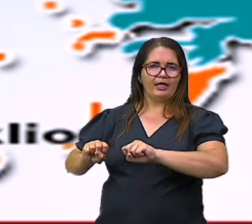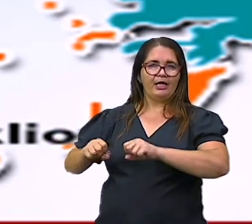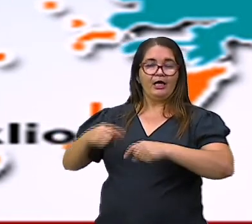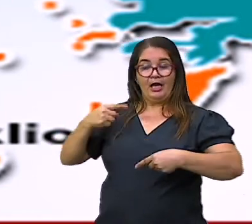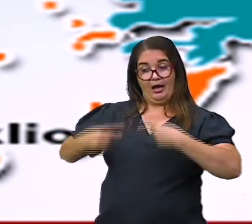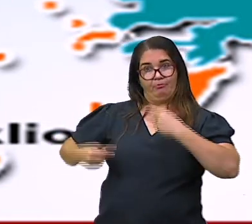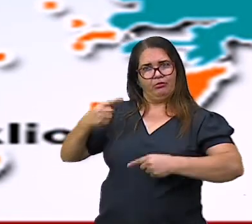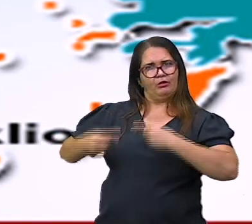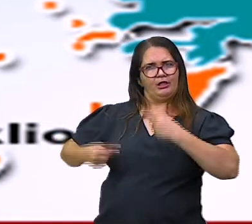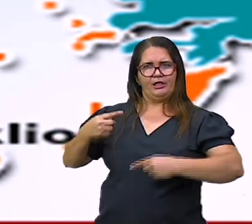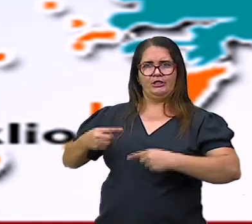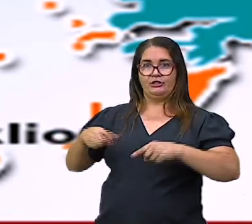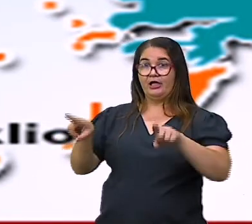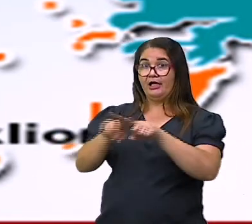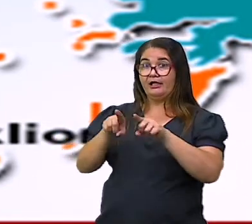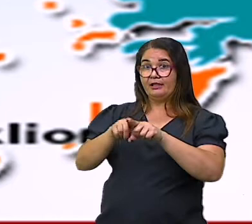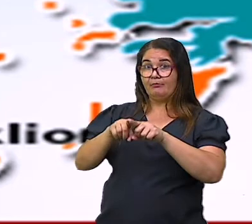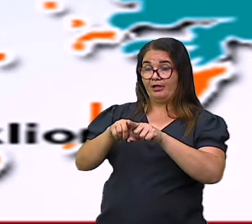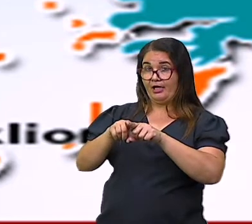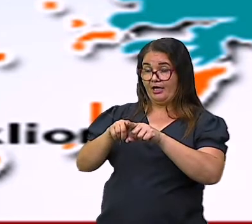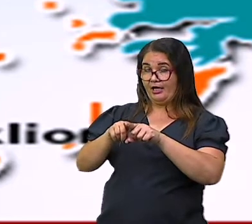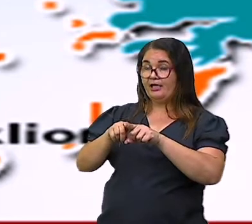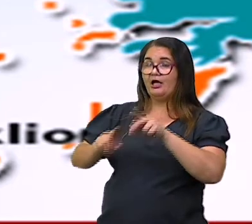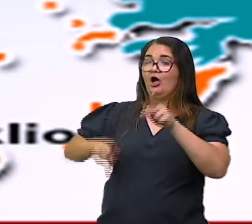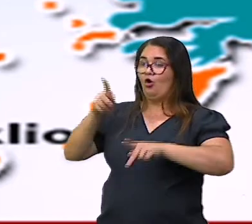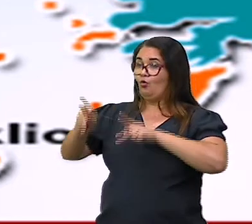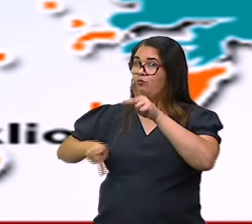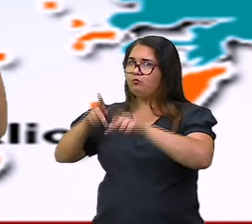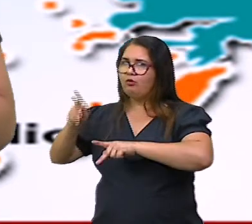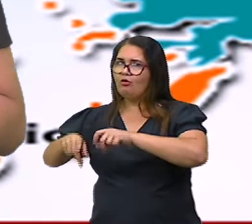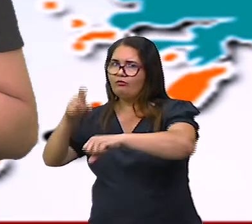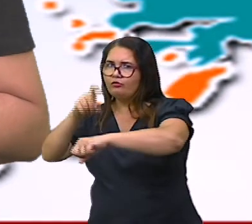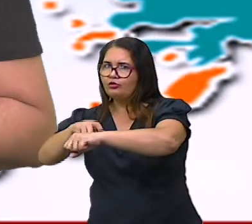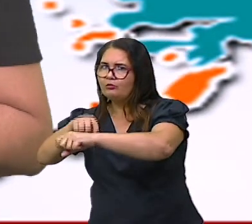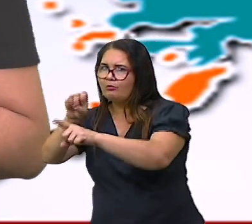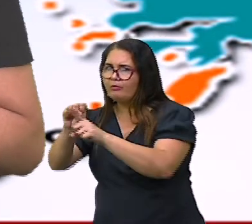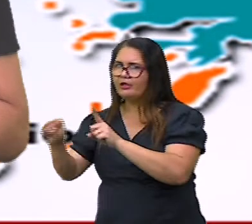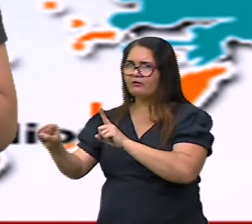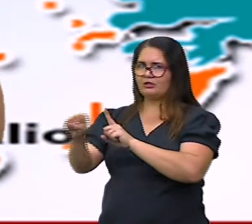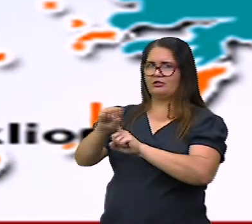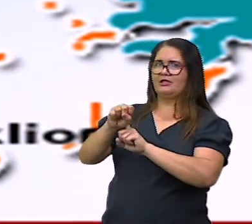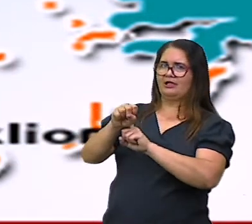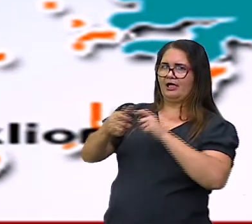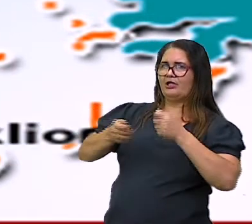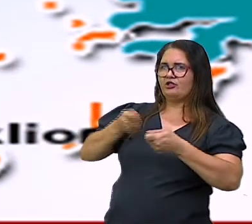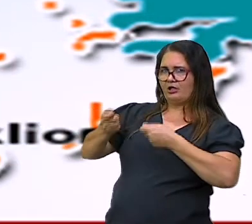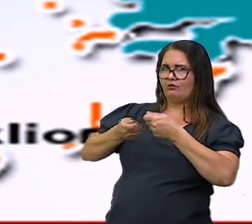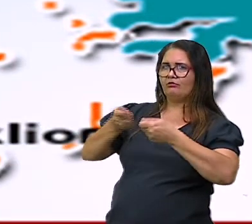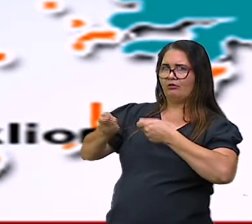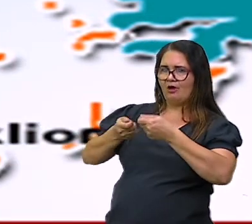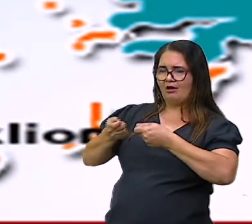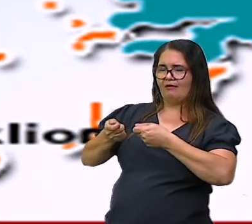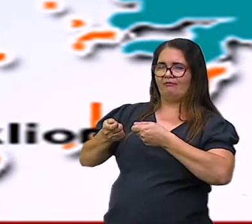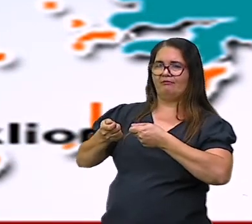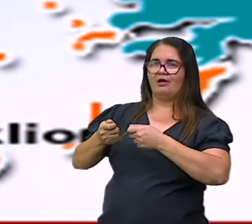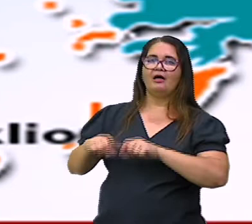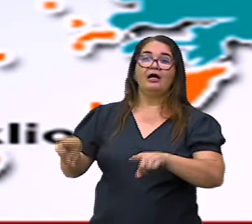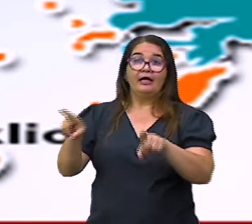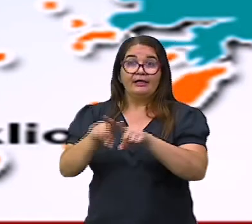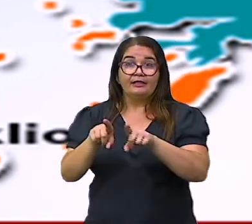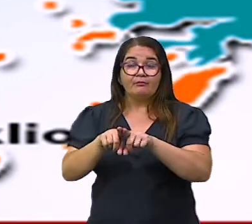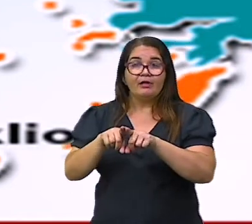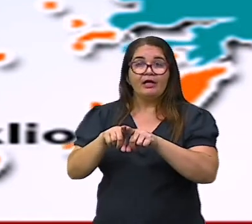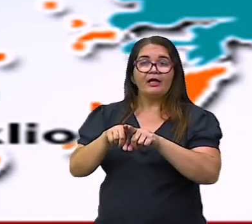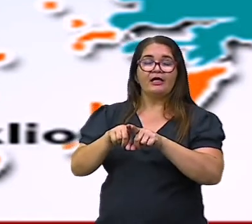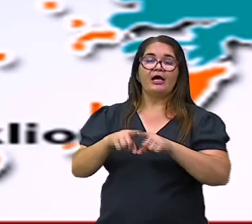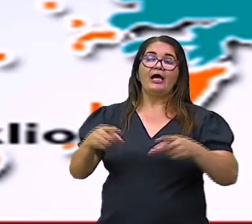era a democracia, em Esparta o que prevaleceu foi a oligarquia. Esparta era uma sociedade militarizada